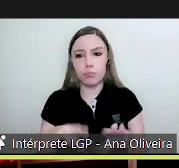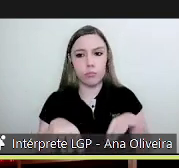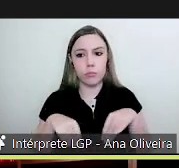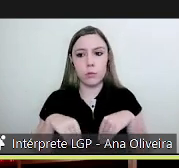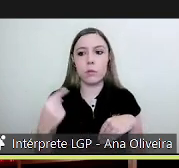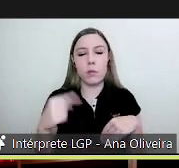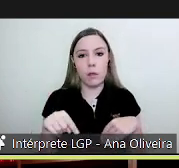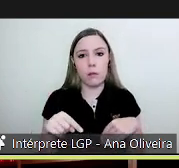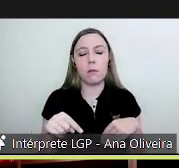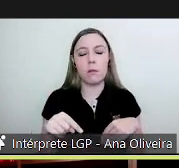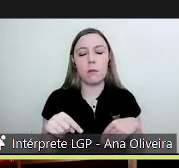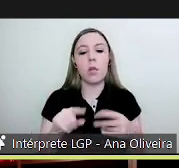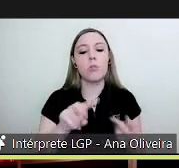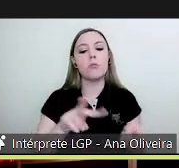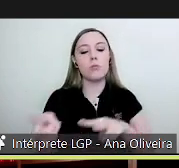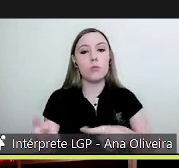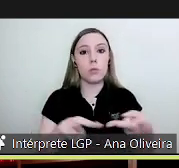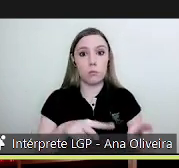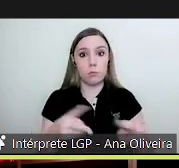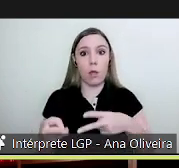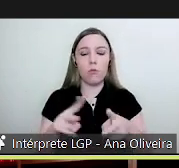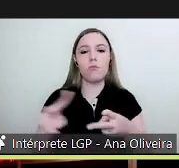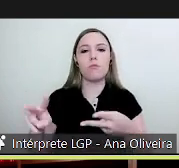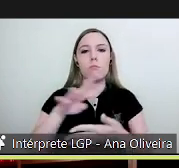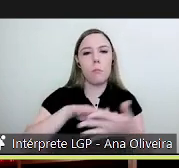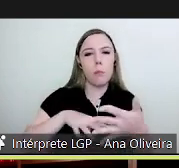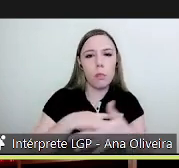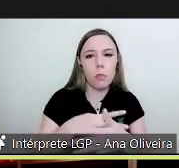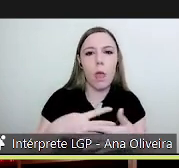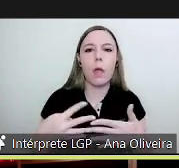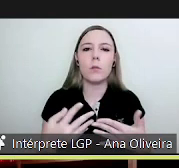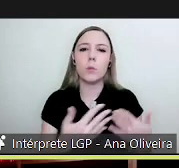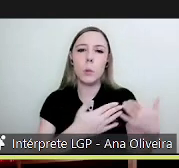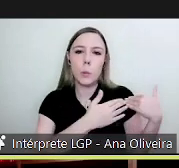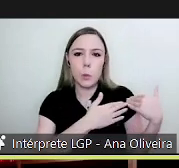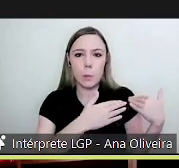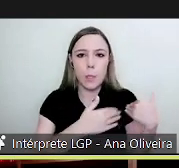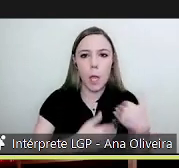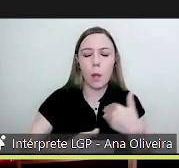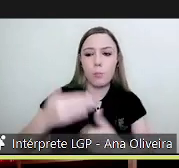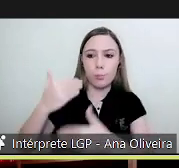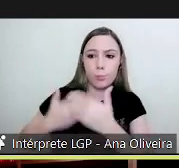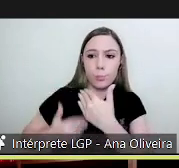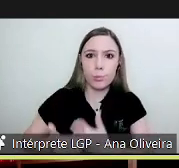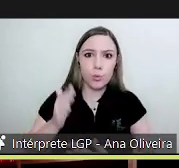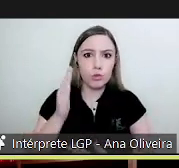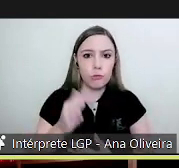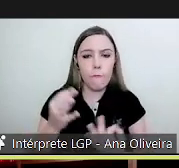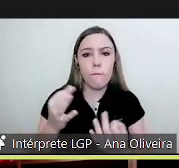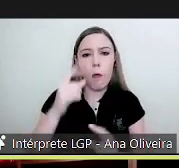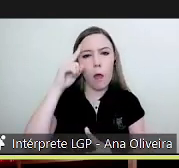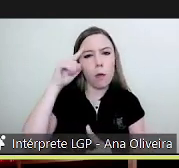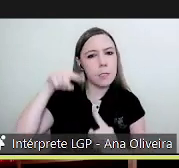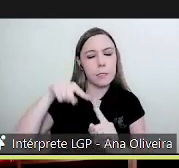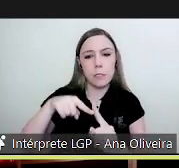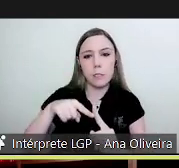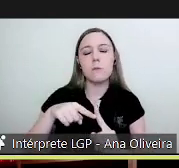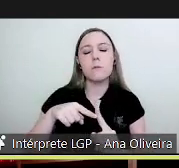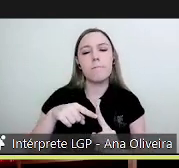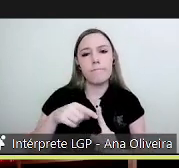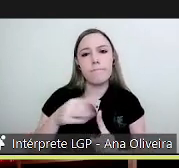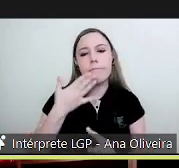verdade, estratégias, planos, compromissos de longa data precisamente para procurar